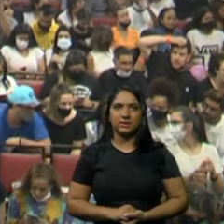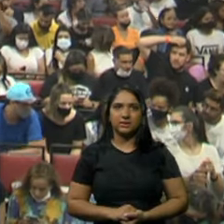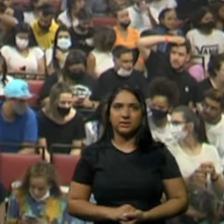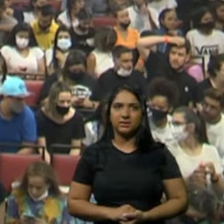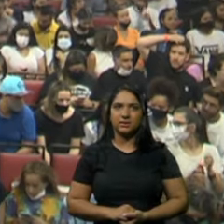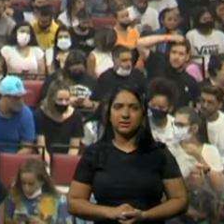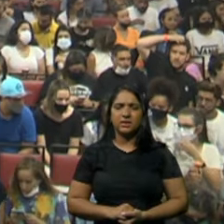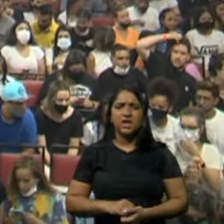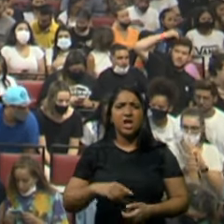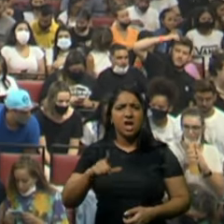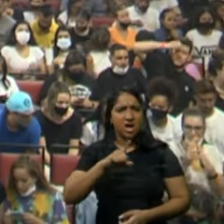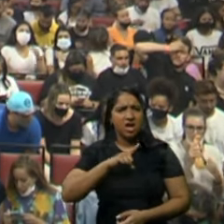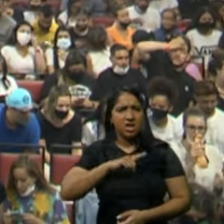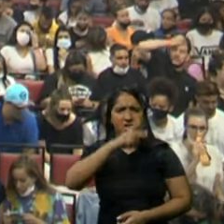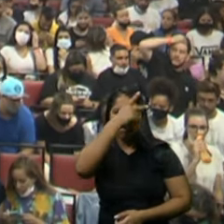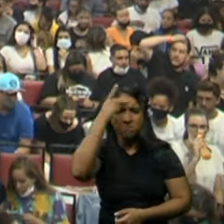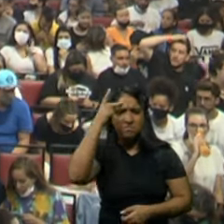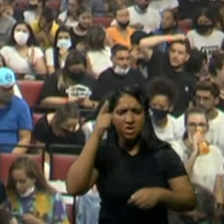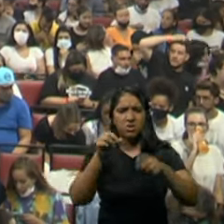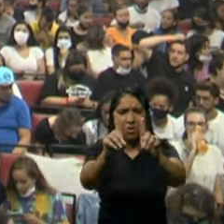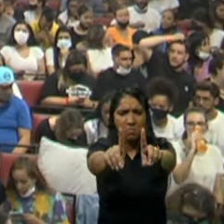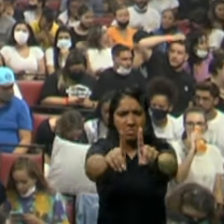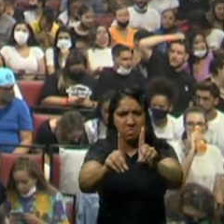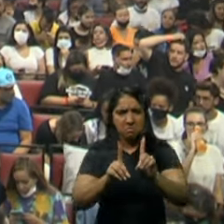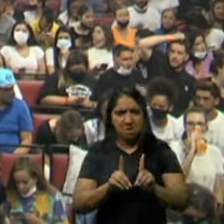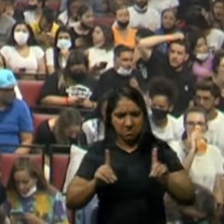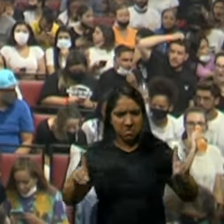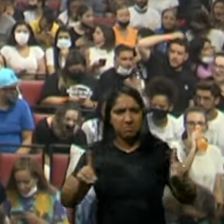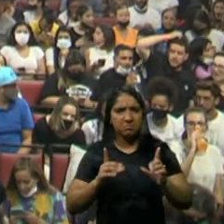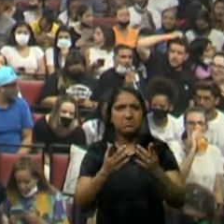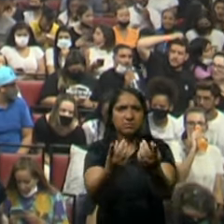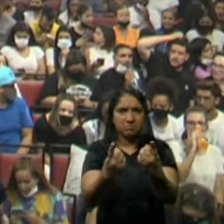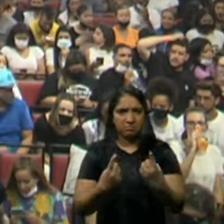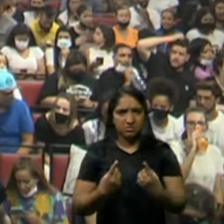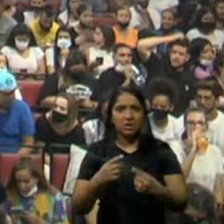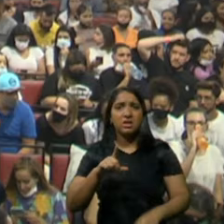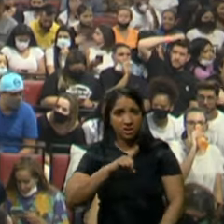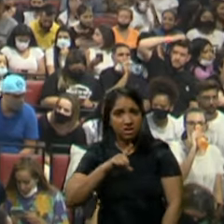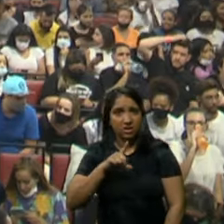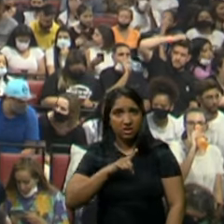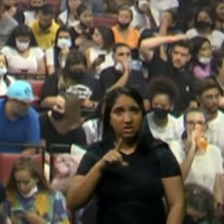e quem tá no corredor do mês só despenca em cima de si mesmo